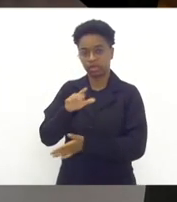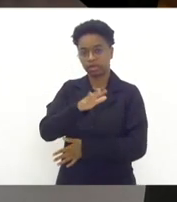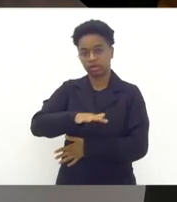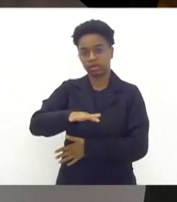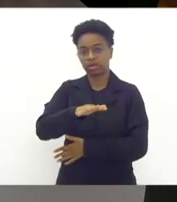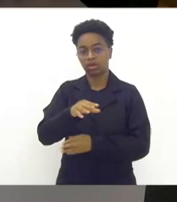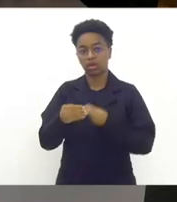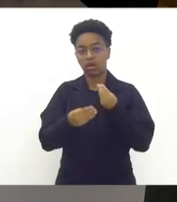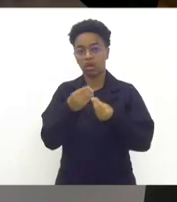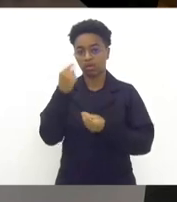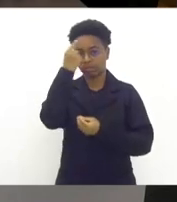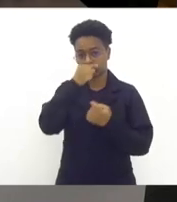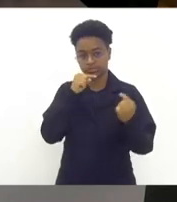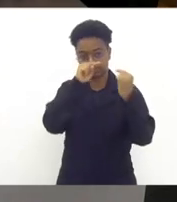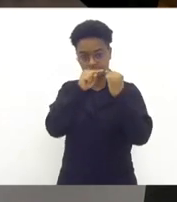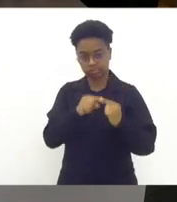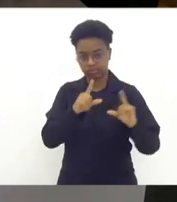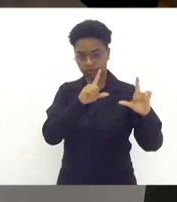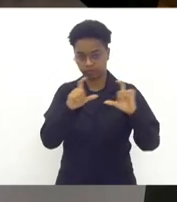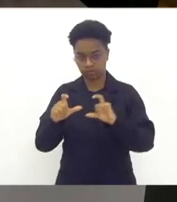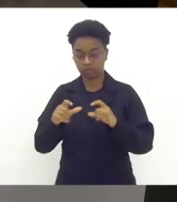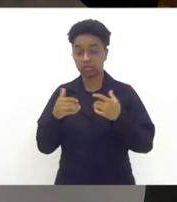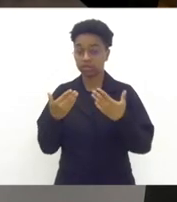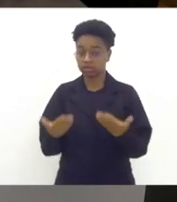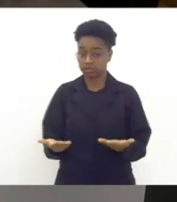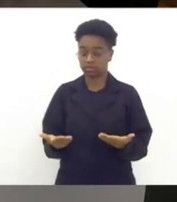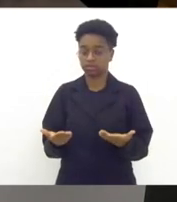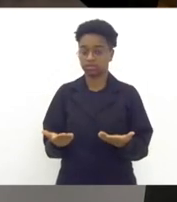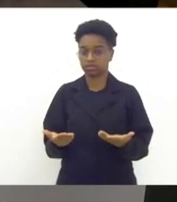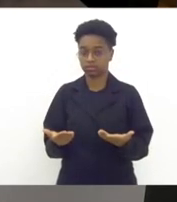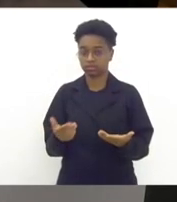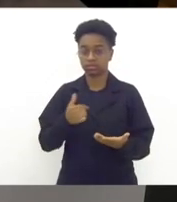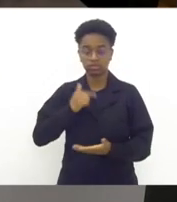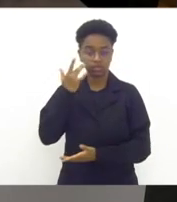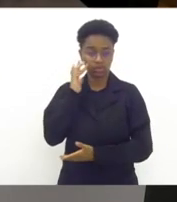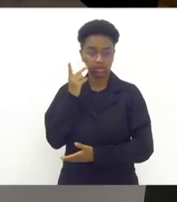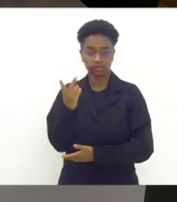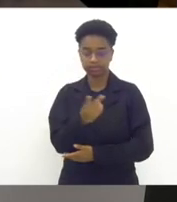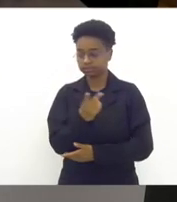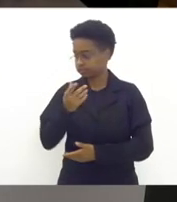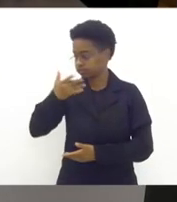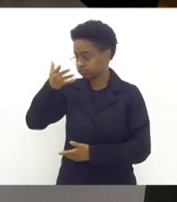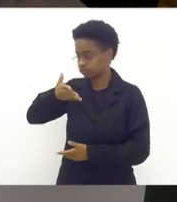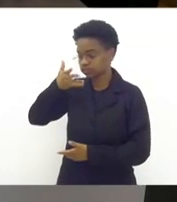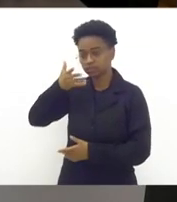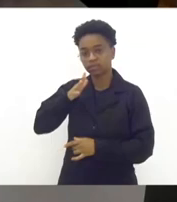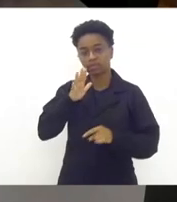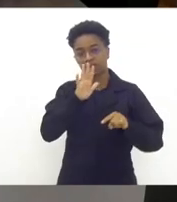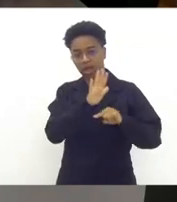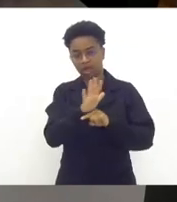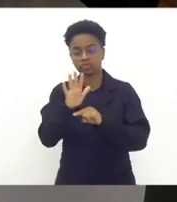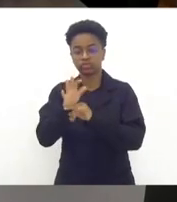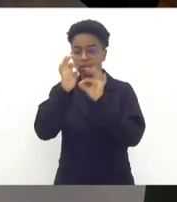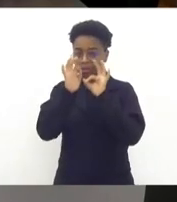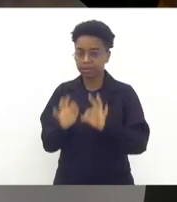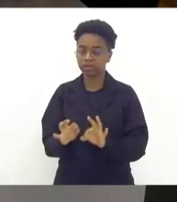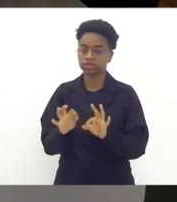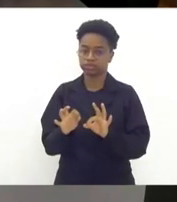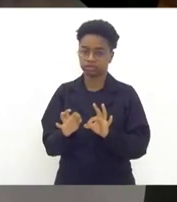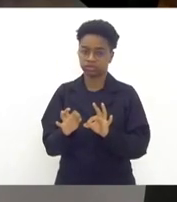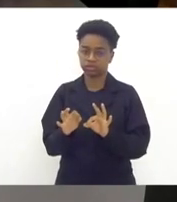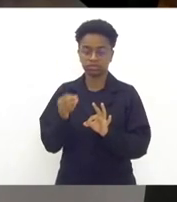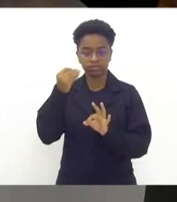relação ao reconhecimento fotográfico. Então, acho que a fala de vocês contribuiu demais para